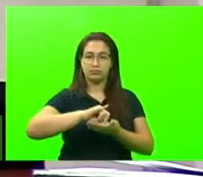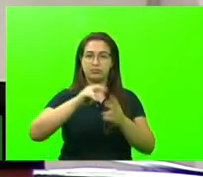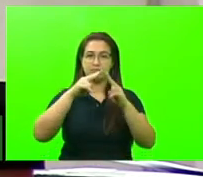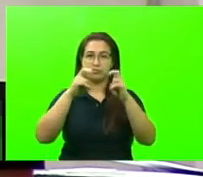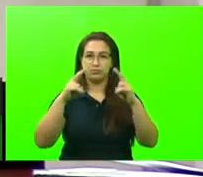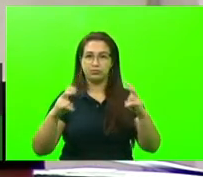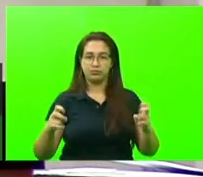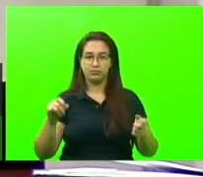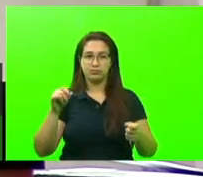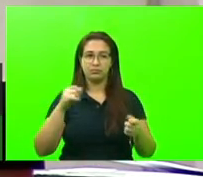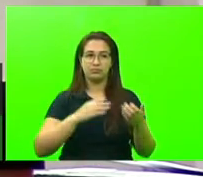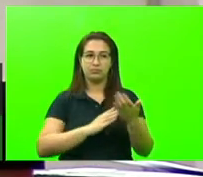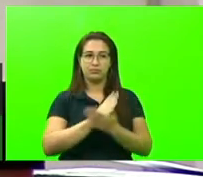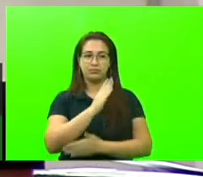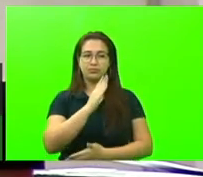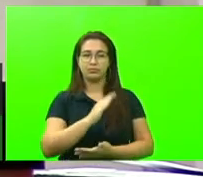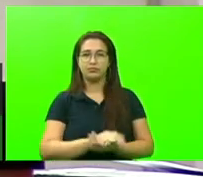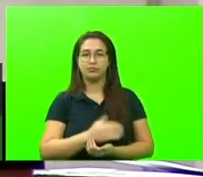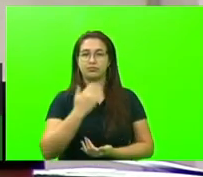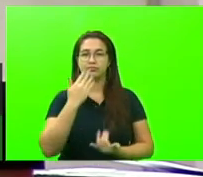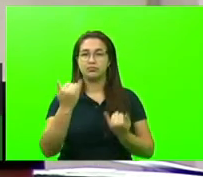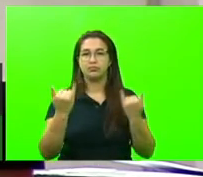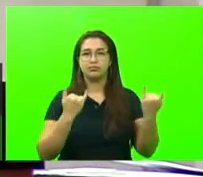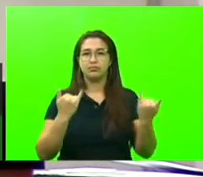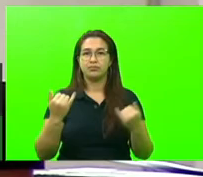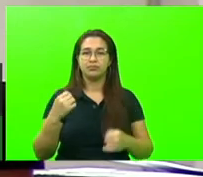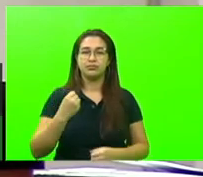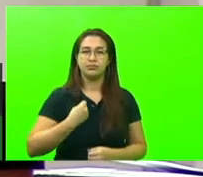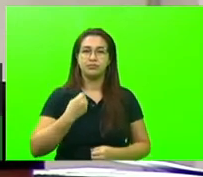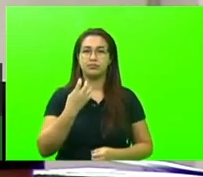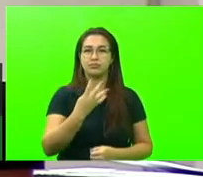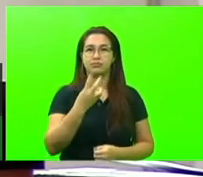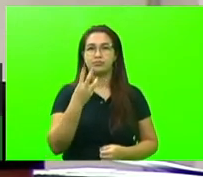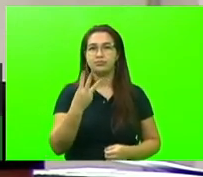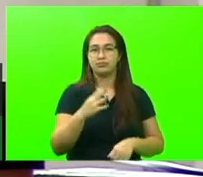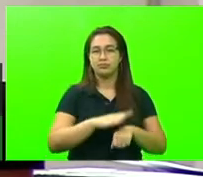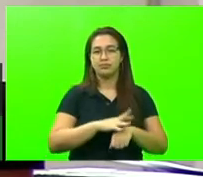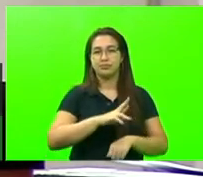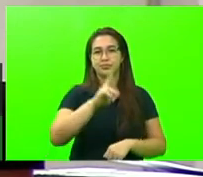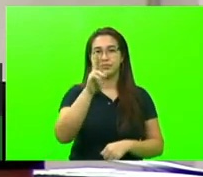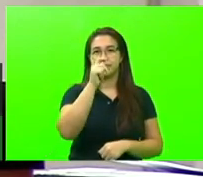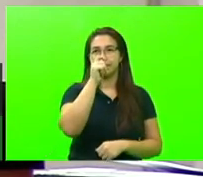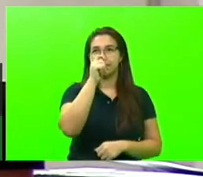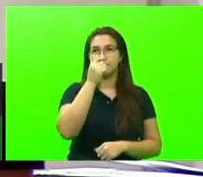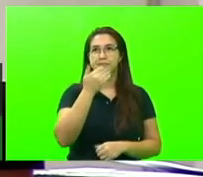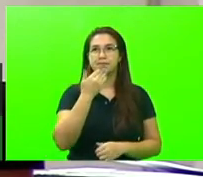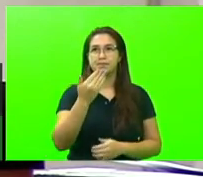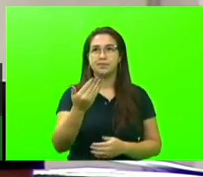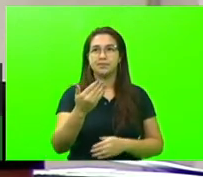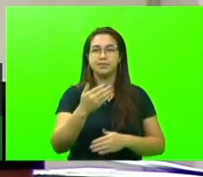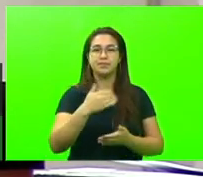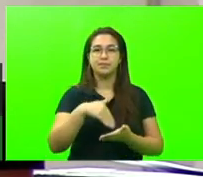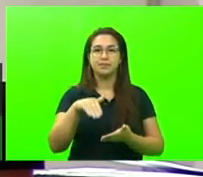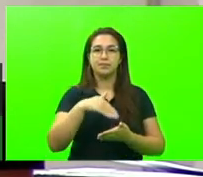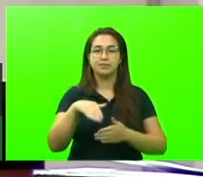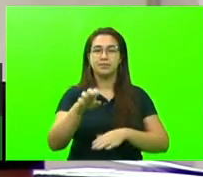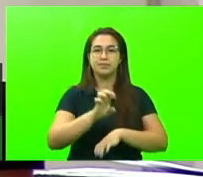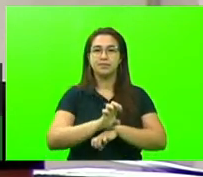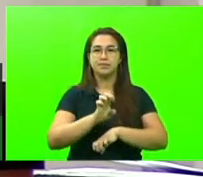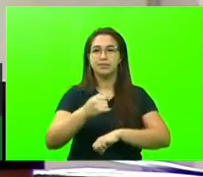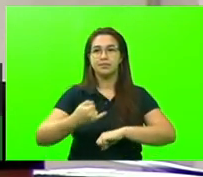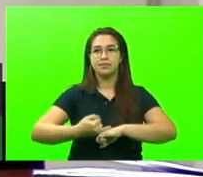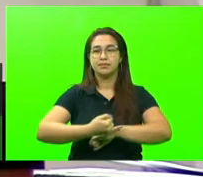votação, aprovado. Pedido de informação 43, deputado João Amin, solicitando ao secretário de Estado da